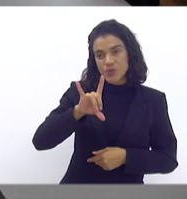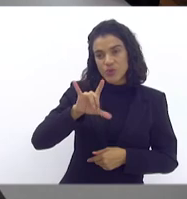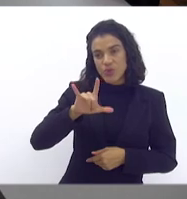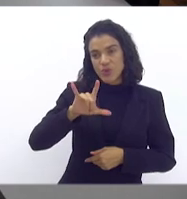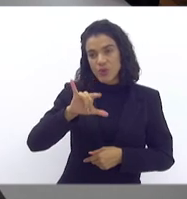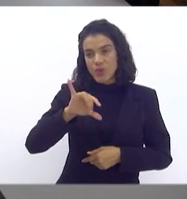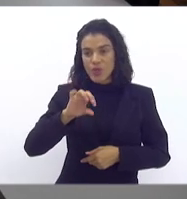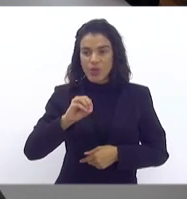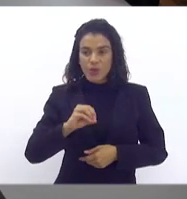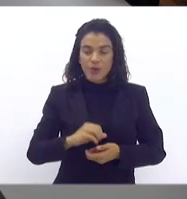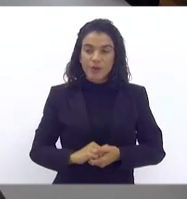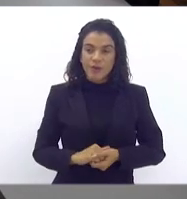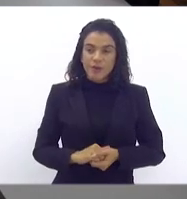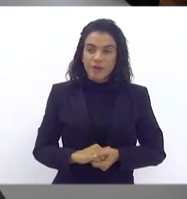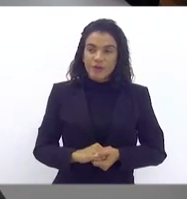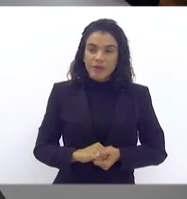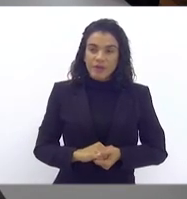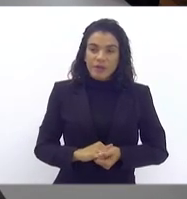ouvi-lo